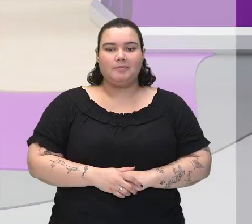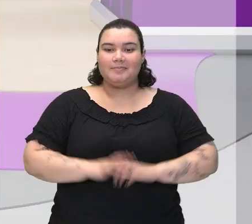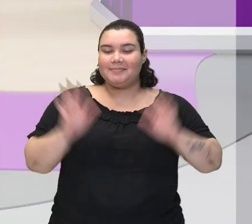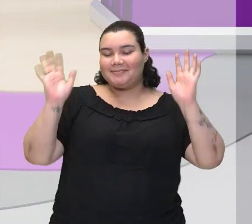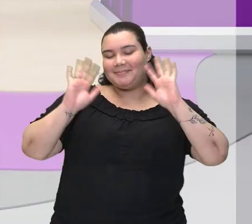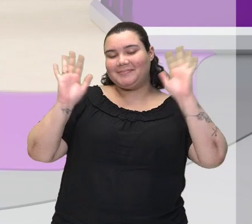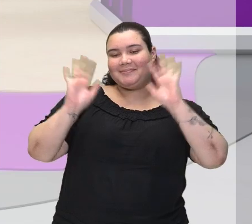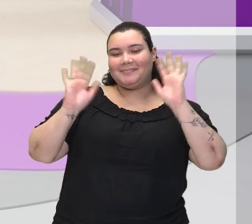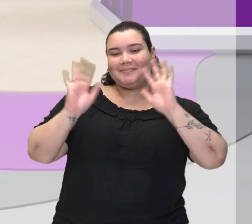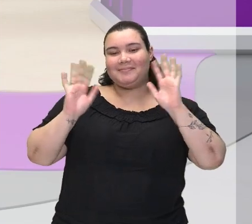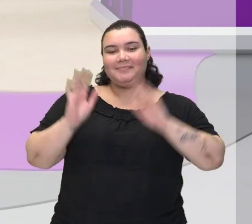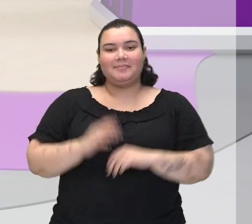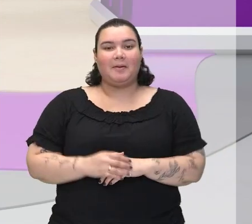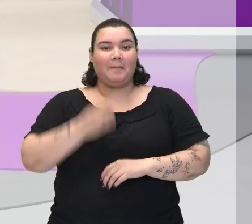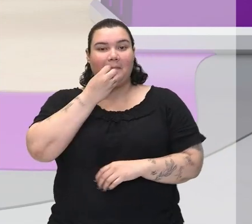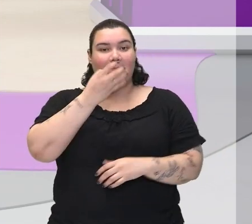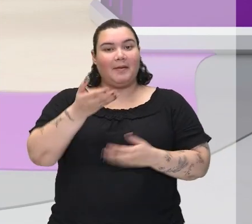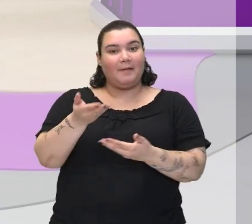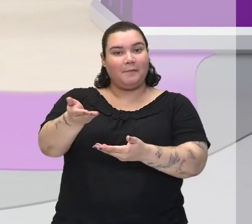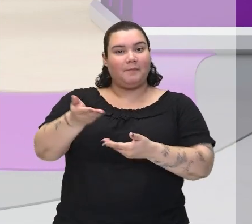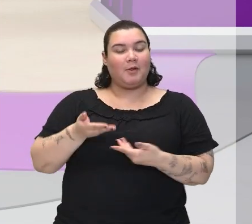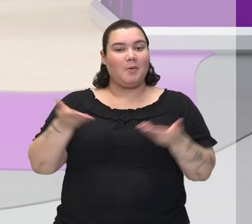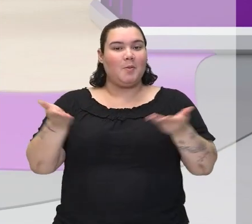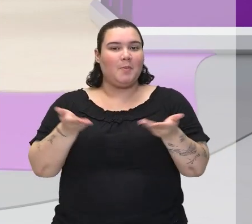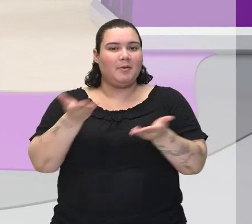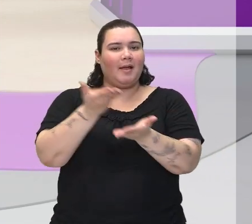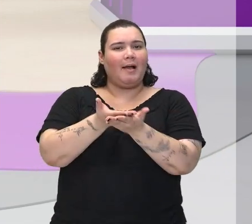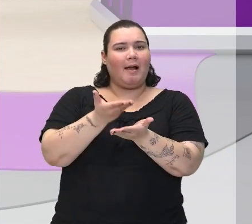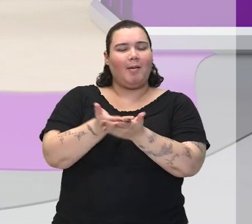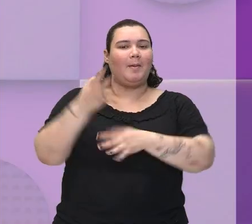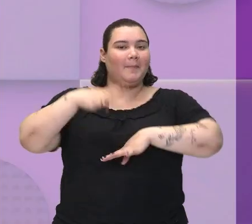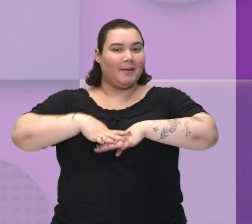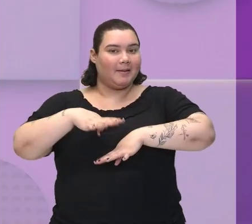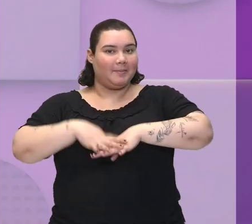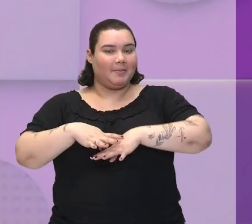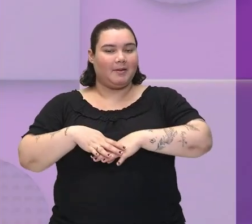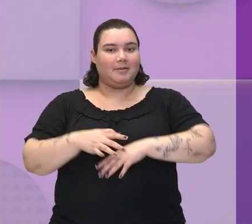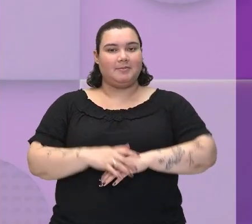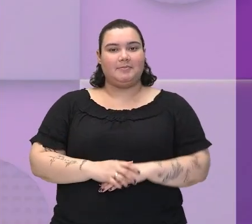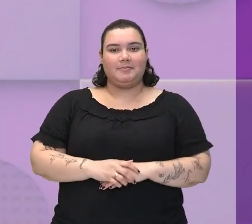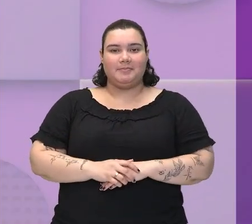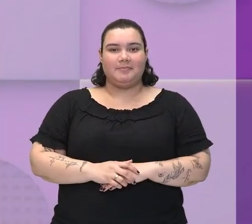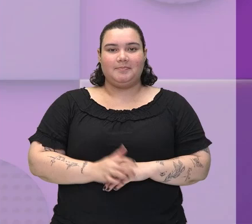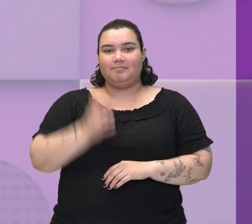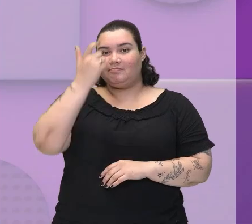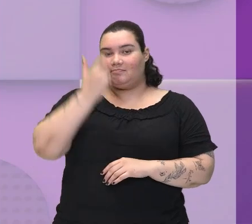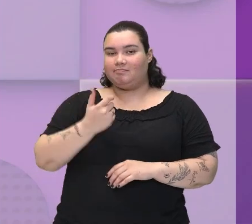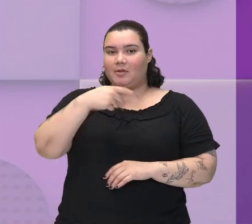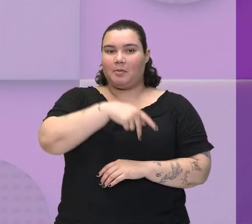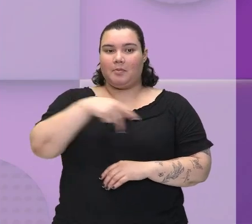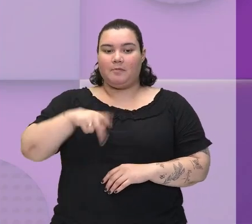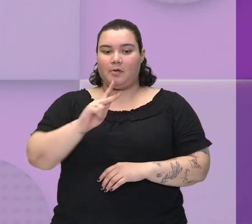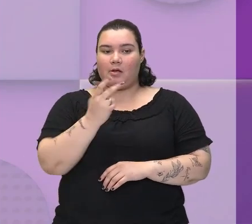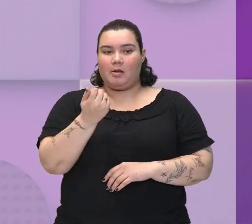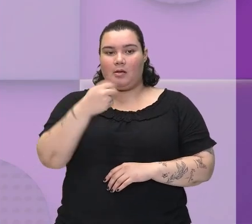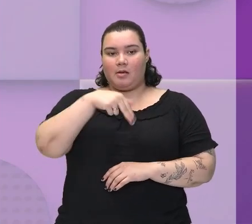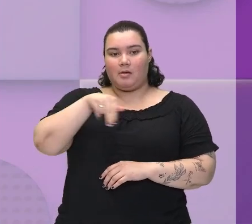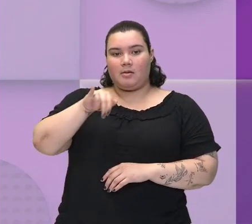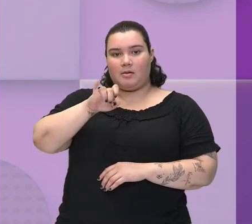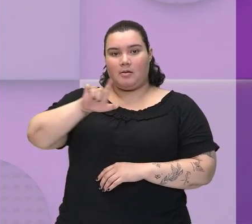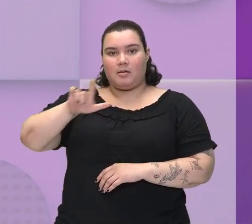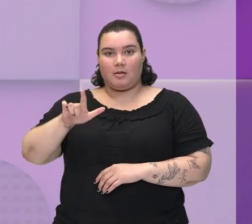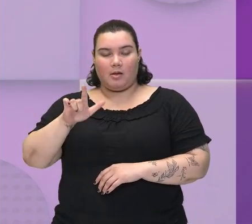Olá! Sejam todos bem-vindos a mais uma aula de matemática. Eu sou o professor Aniel Santos, professor